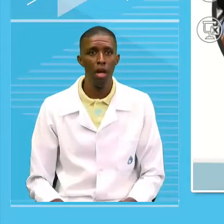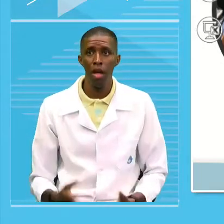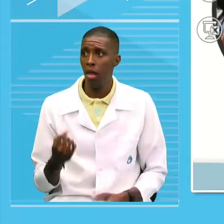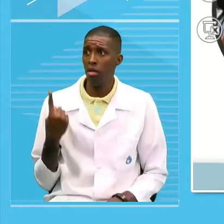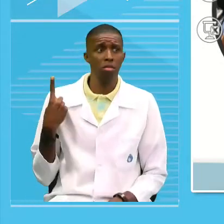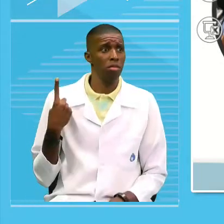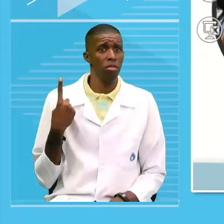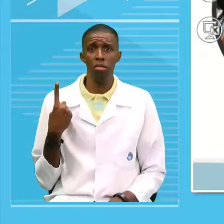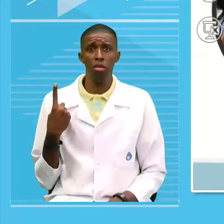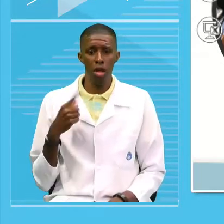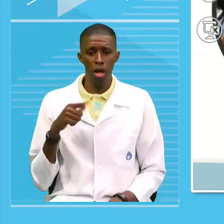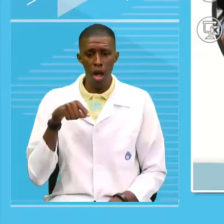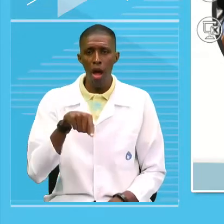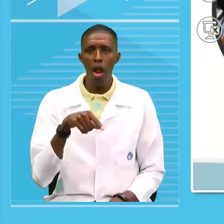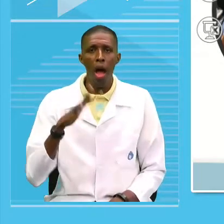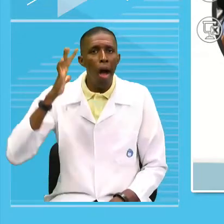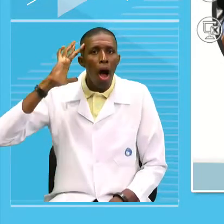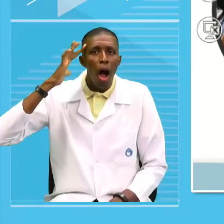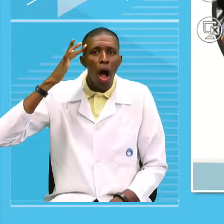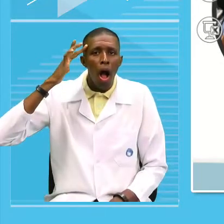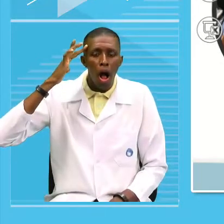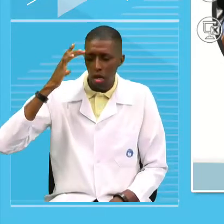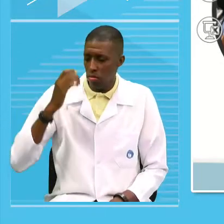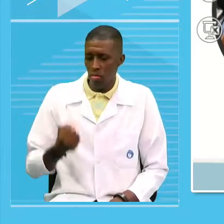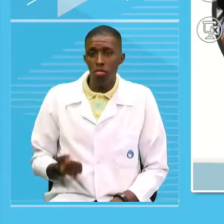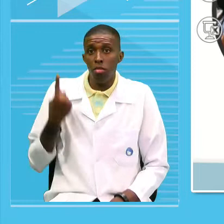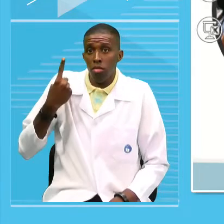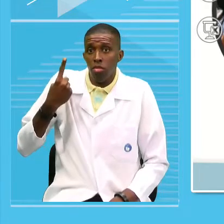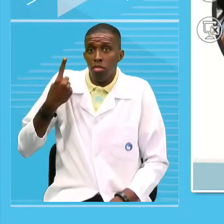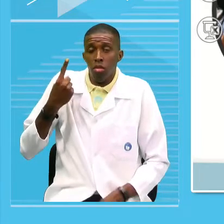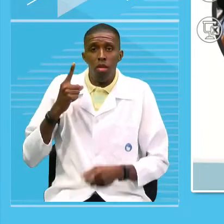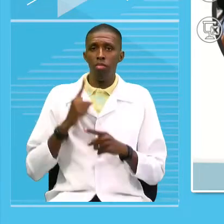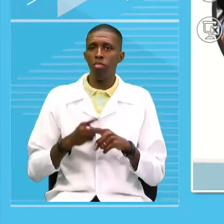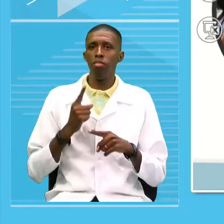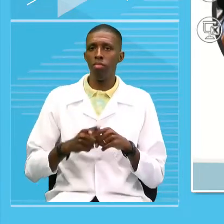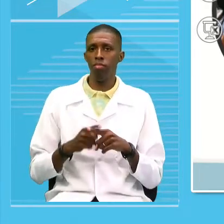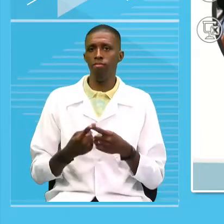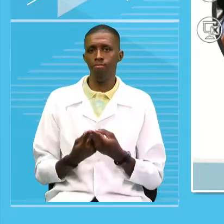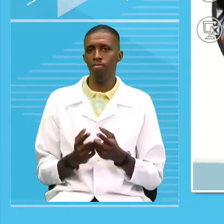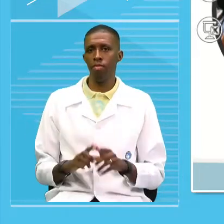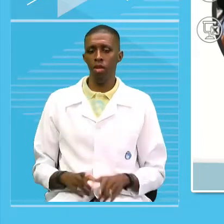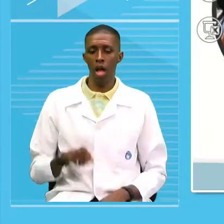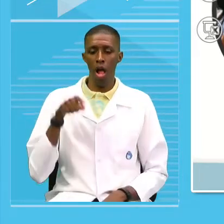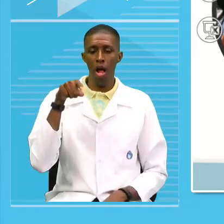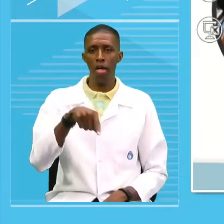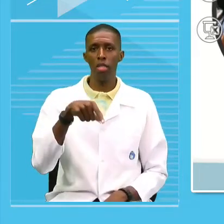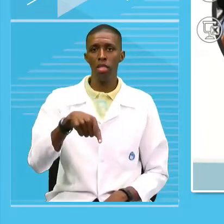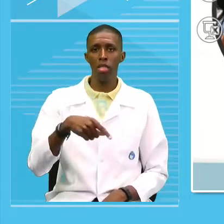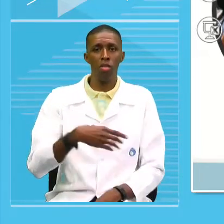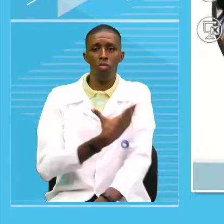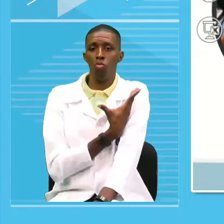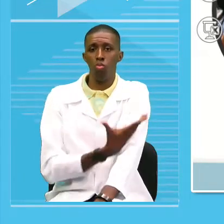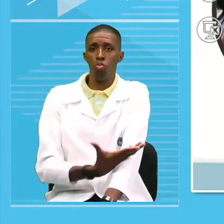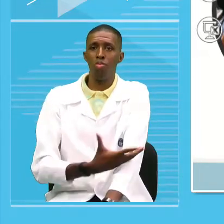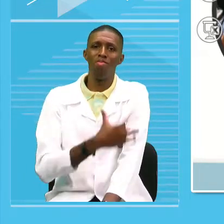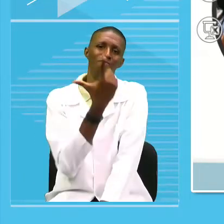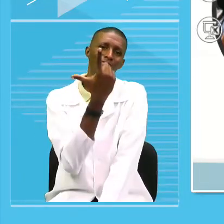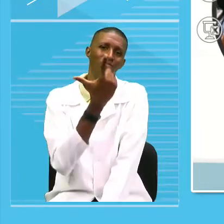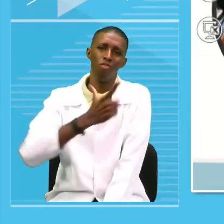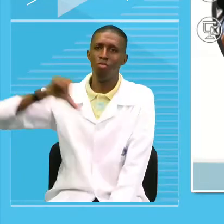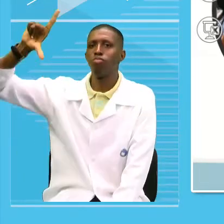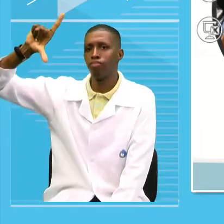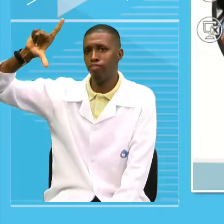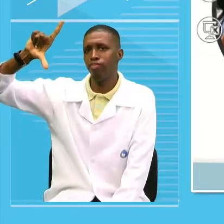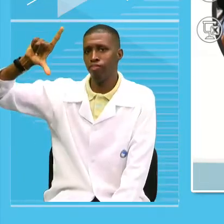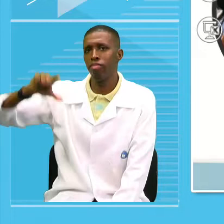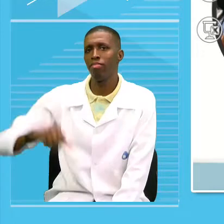Então ela se pega uma situação desconfortável ela vai chorar é a ela expressada ela dizia Olha